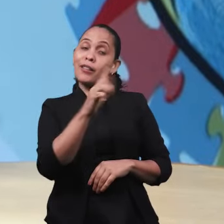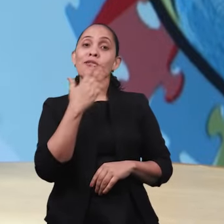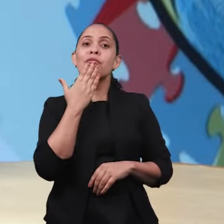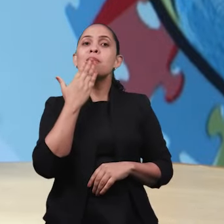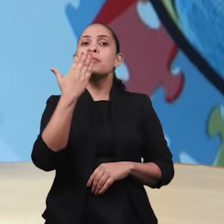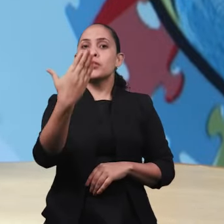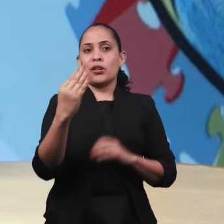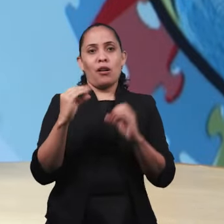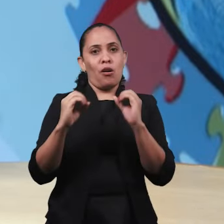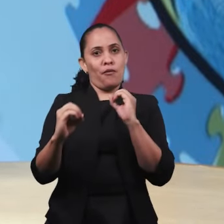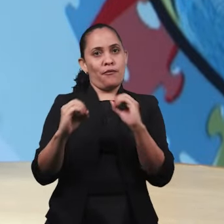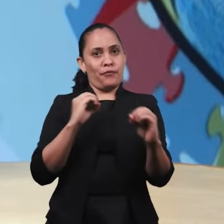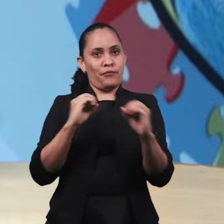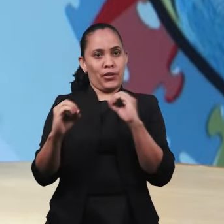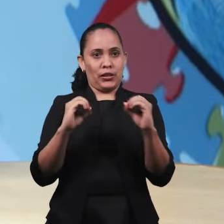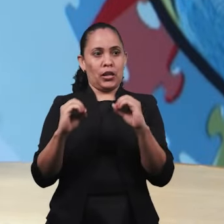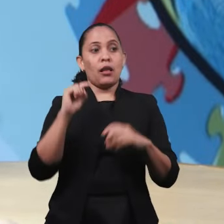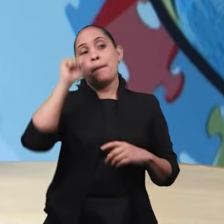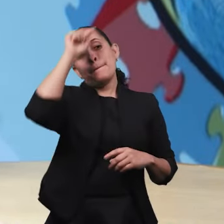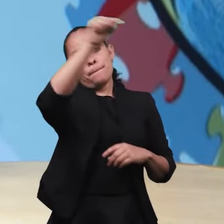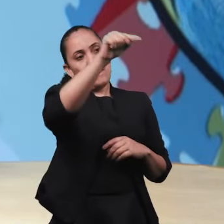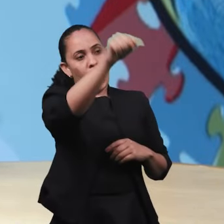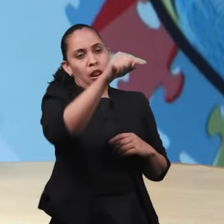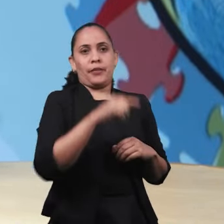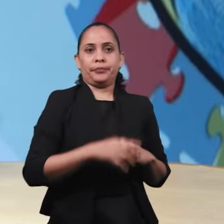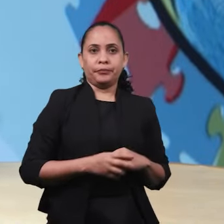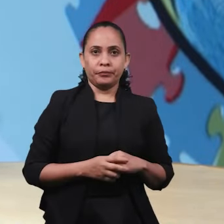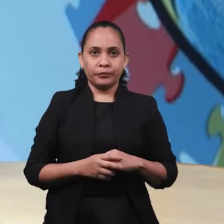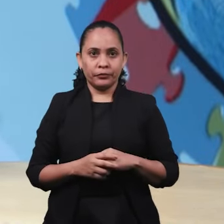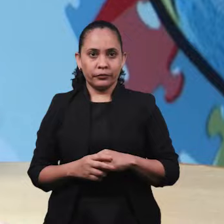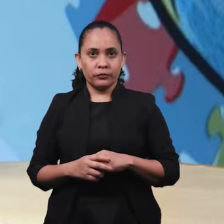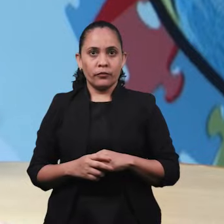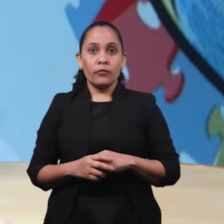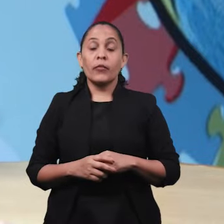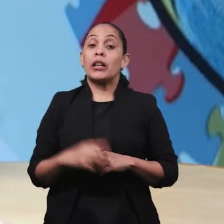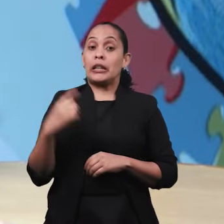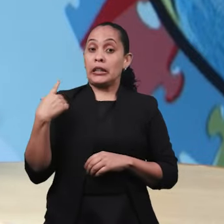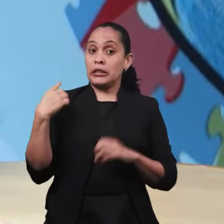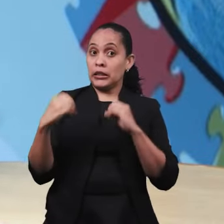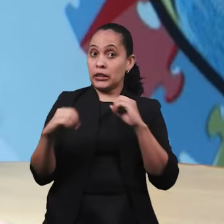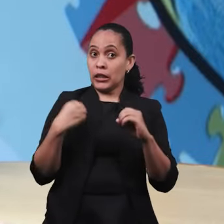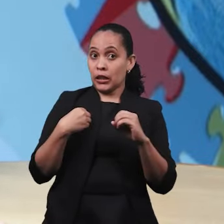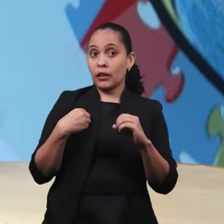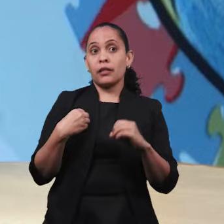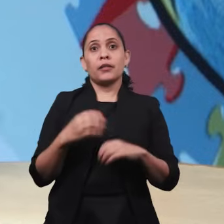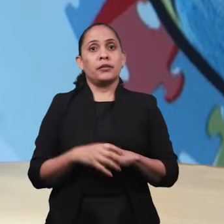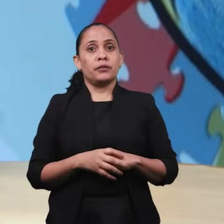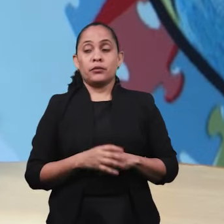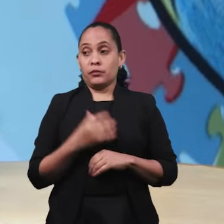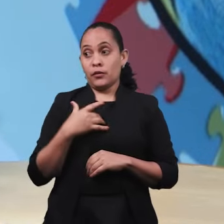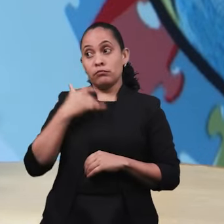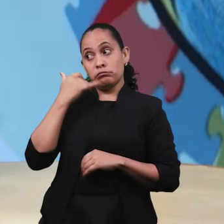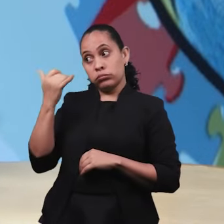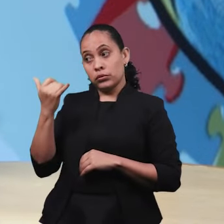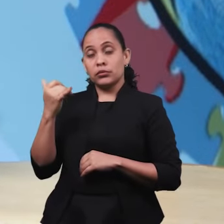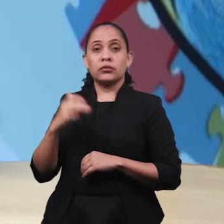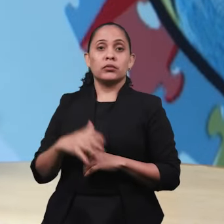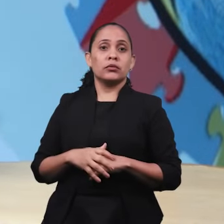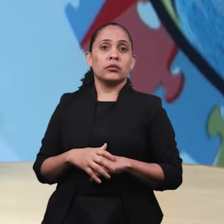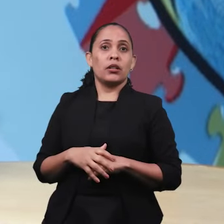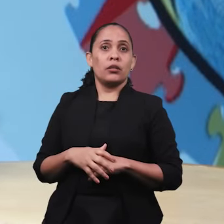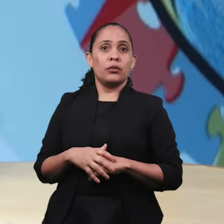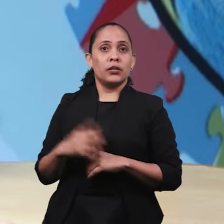e ele solicita a oficina lá para Sergipe. Uhum. A secretaria deve entrar em contato particularmente com você e